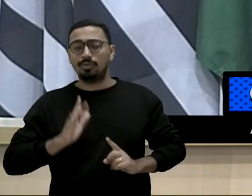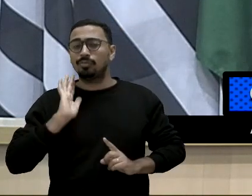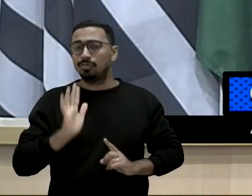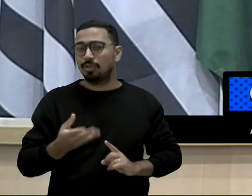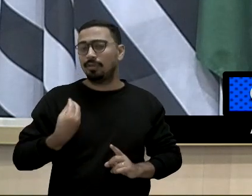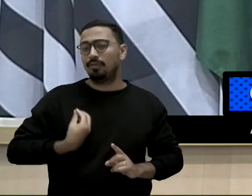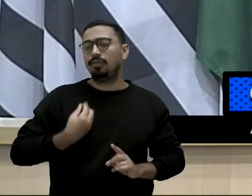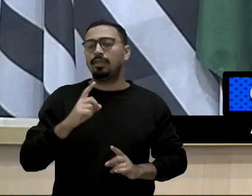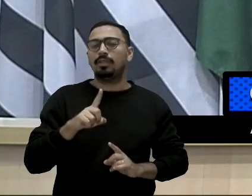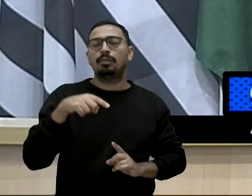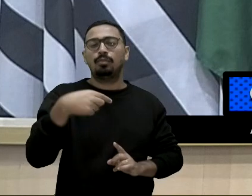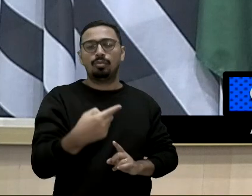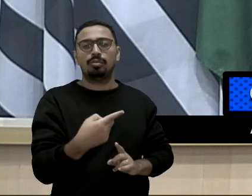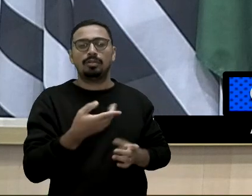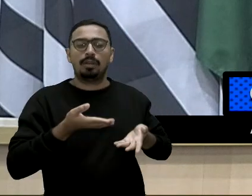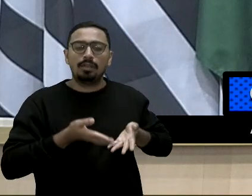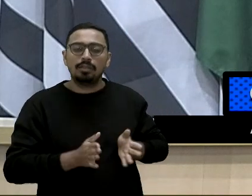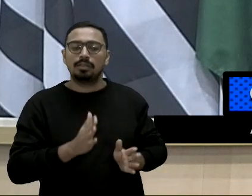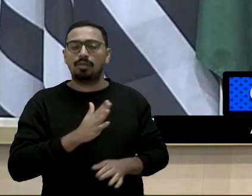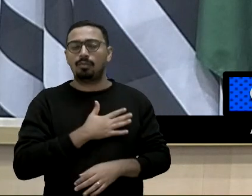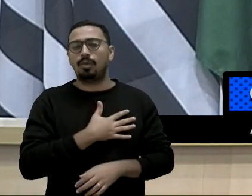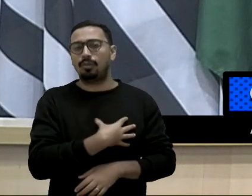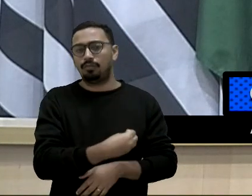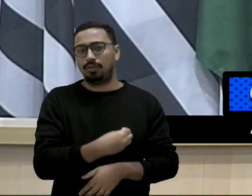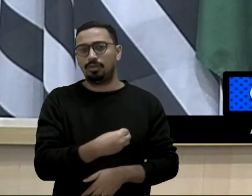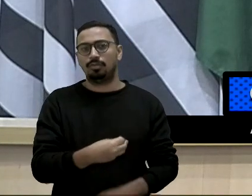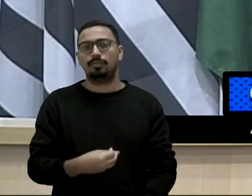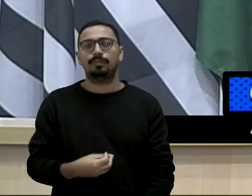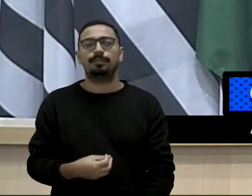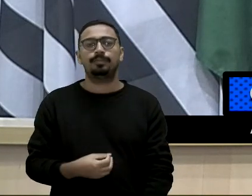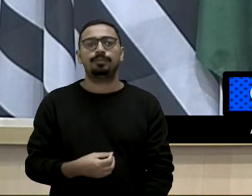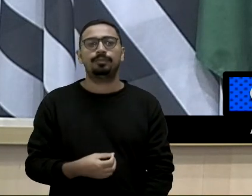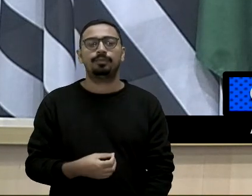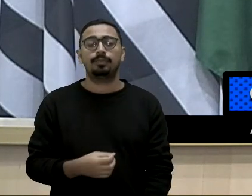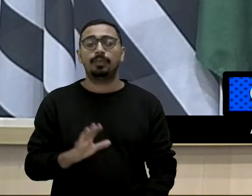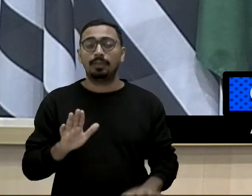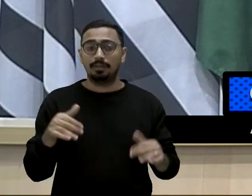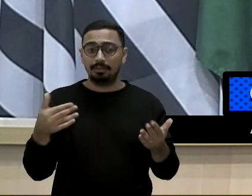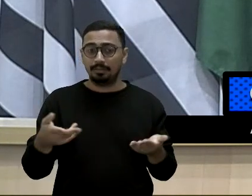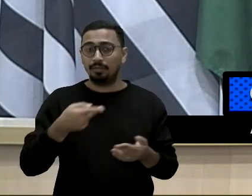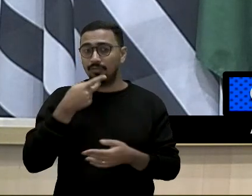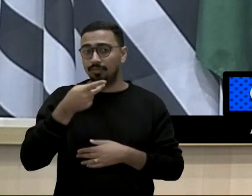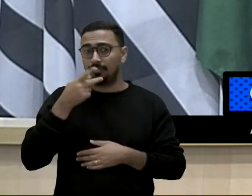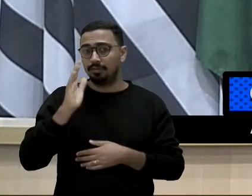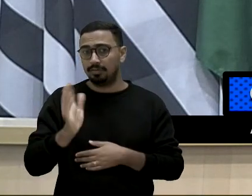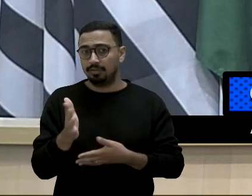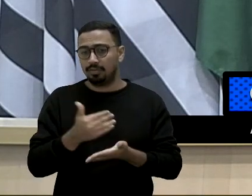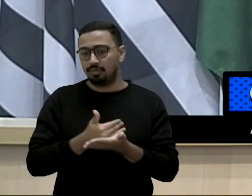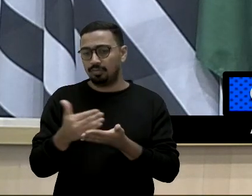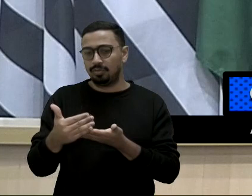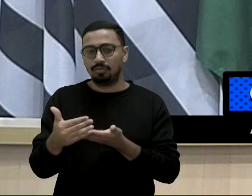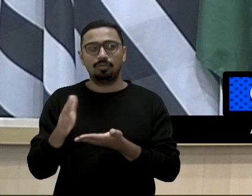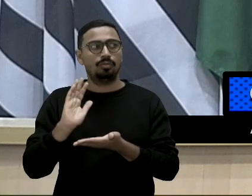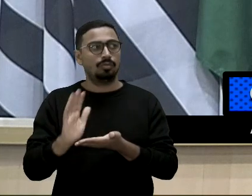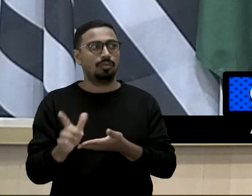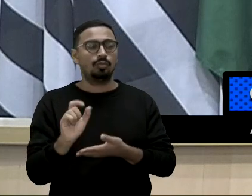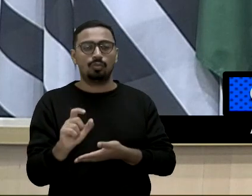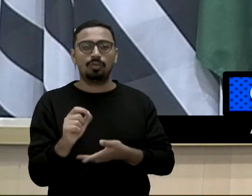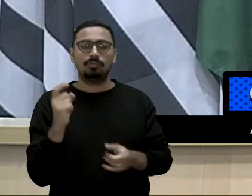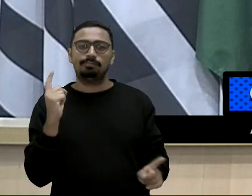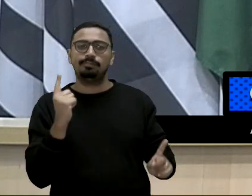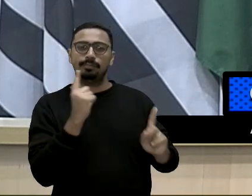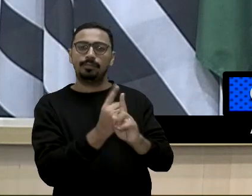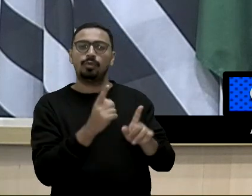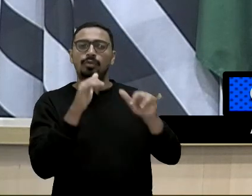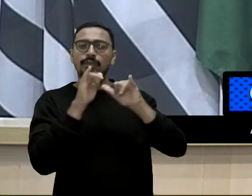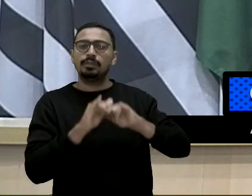pós-parto, quando eu tive meu filho também. Então, tanto que eu estava dizendo, né, no início, antes de apresentar o vídeo, que o meu encontro com a